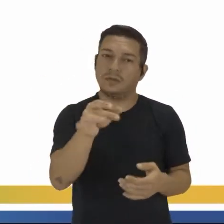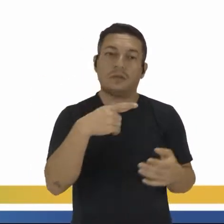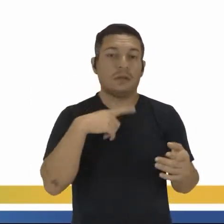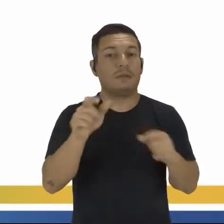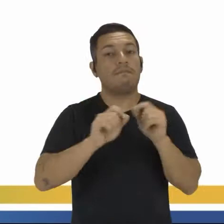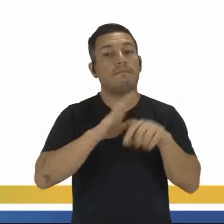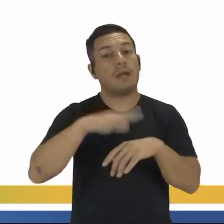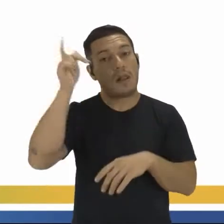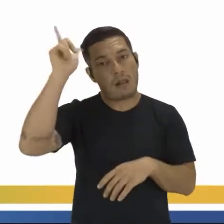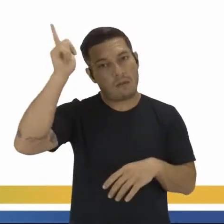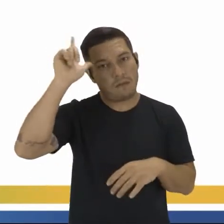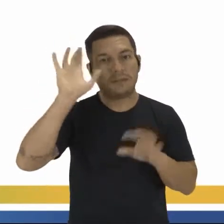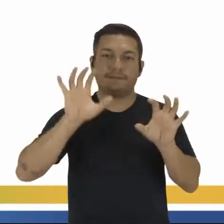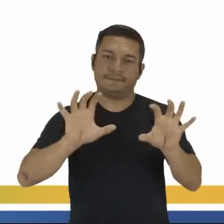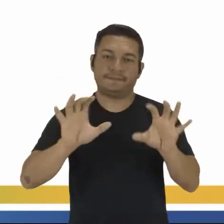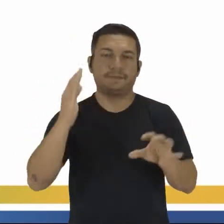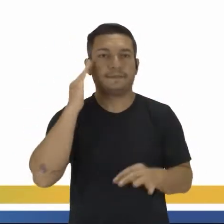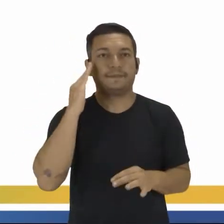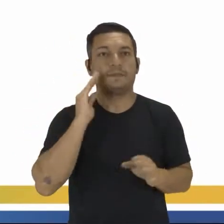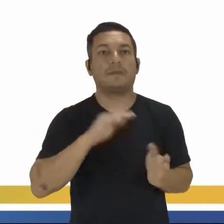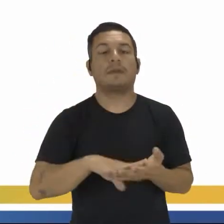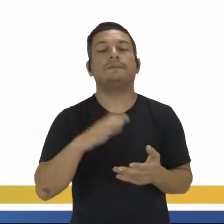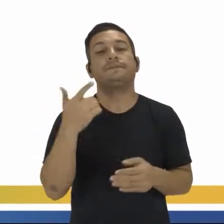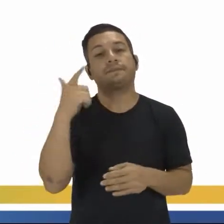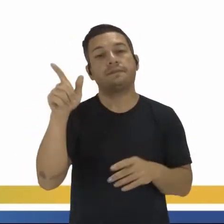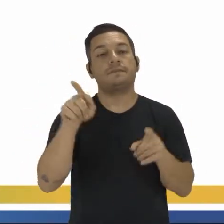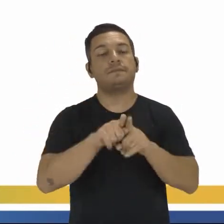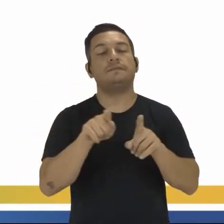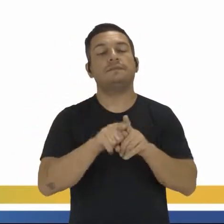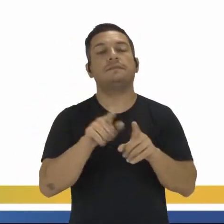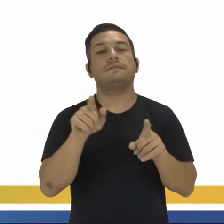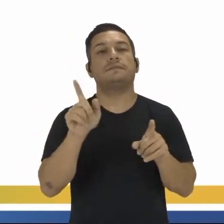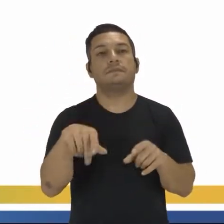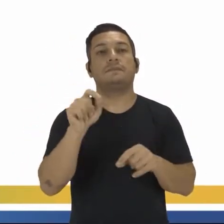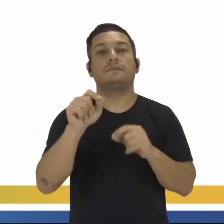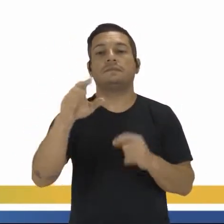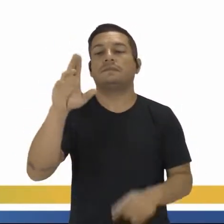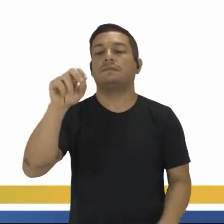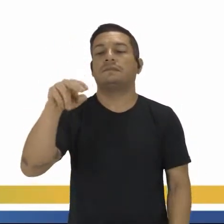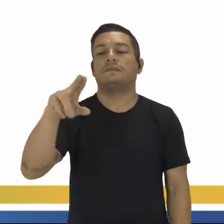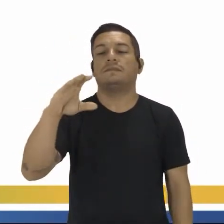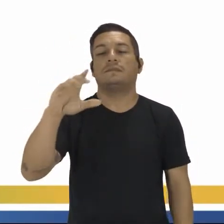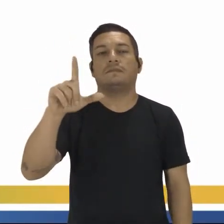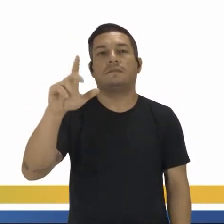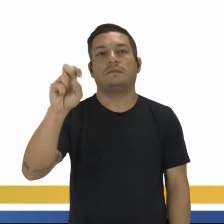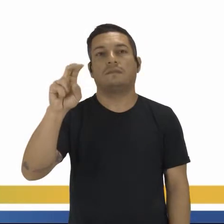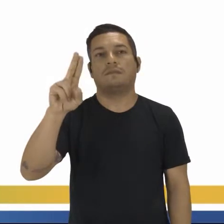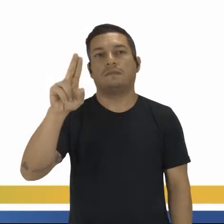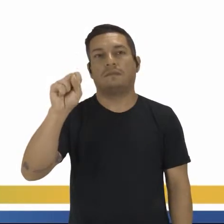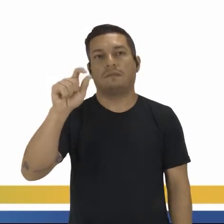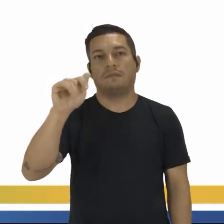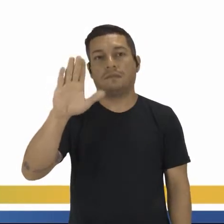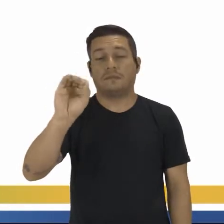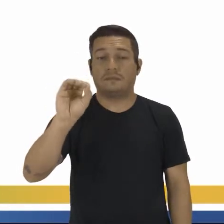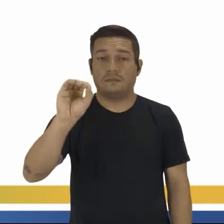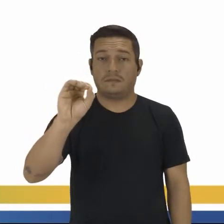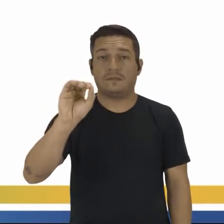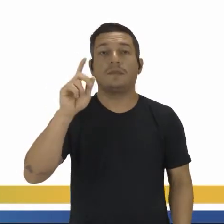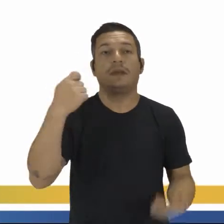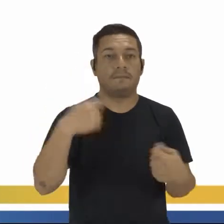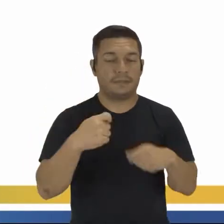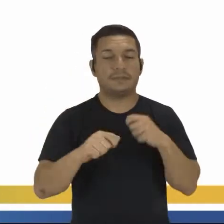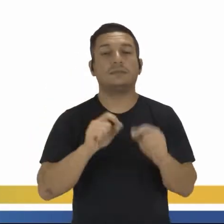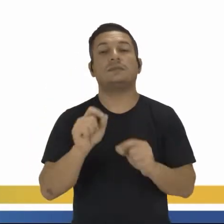lógica dessa forma. A outra parte do texto dissertativo é a conclusão. Sua conclusão, como eu já frisei,